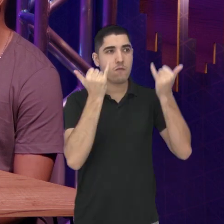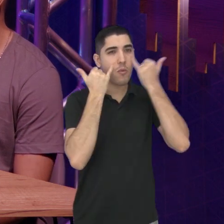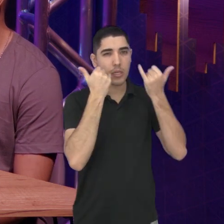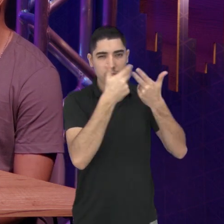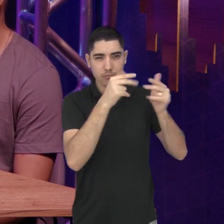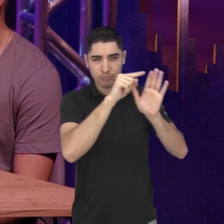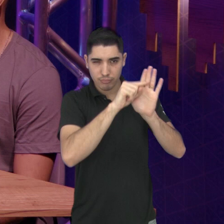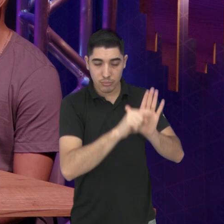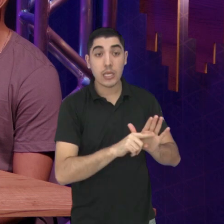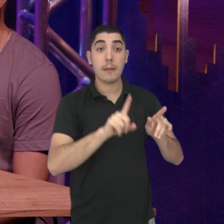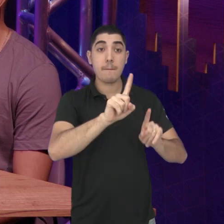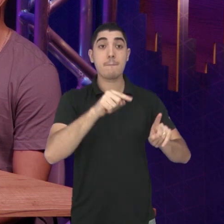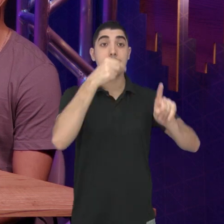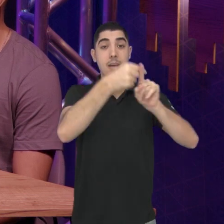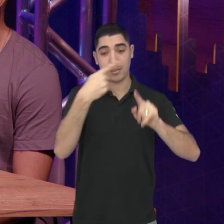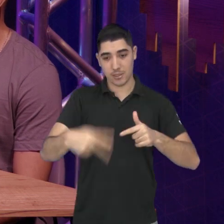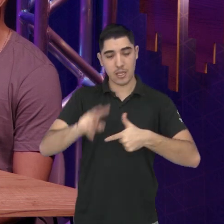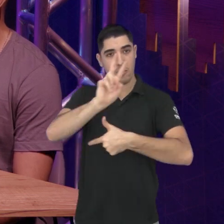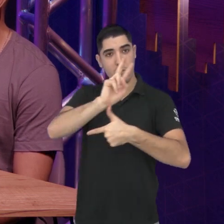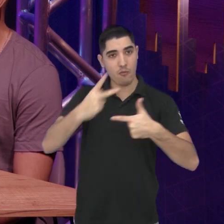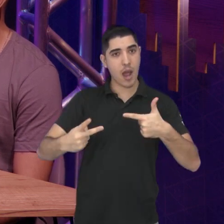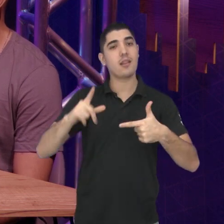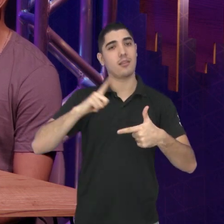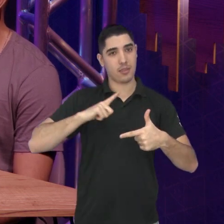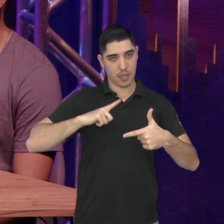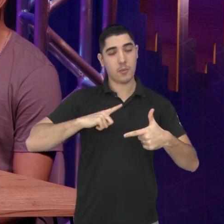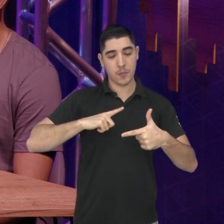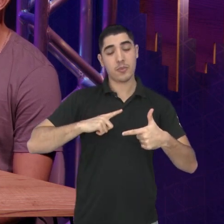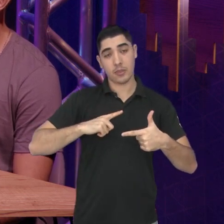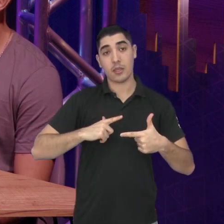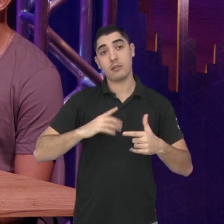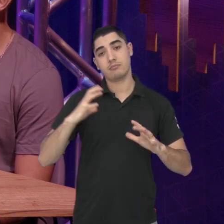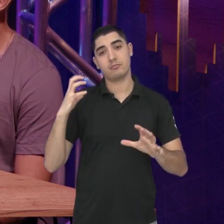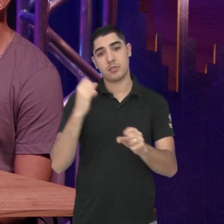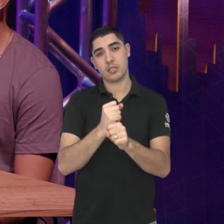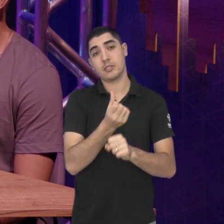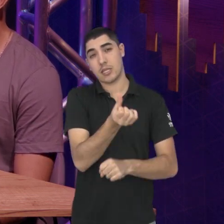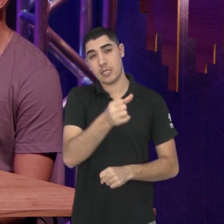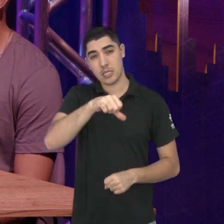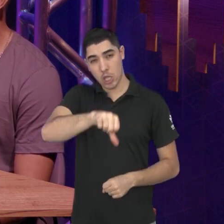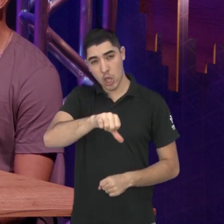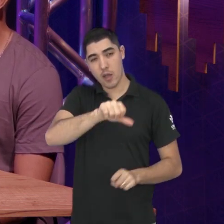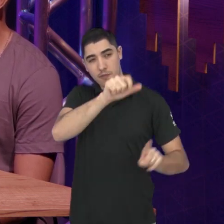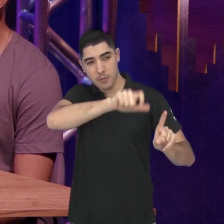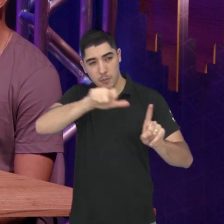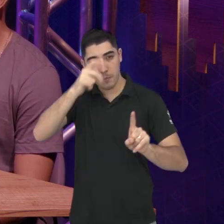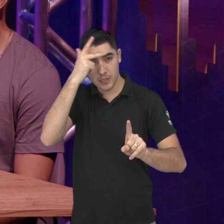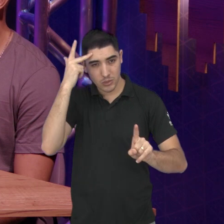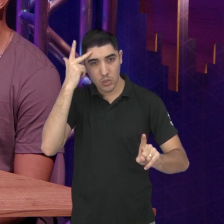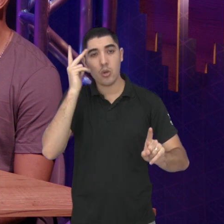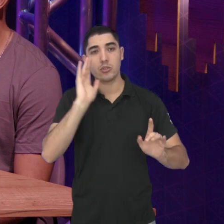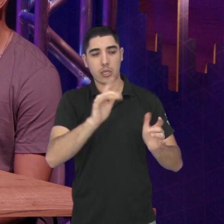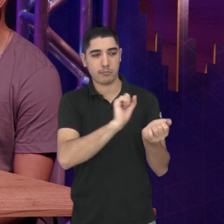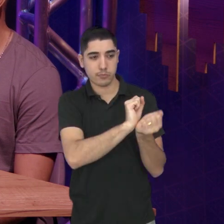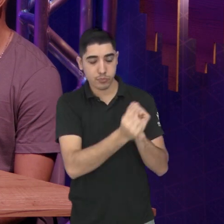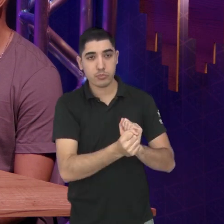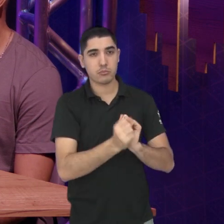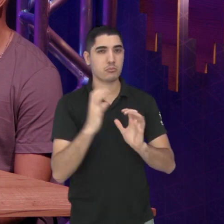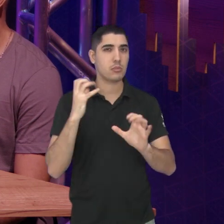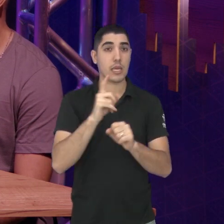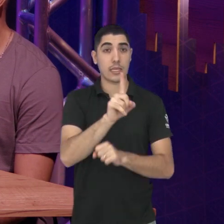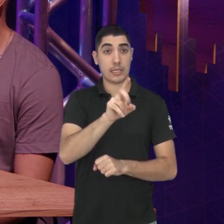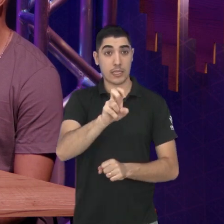do Vale e região Bragantina também, que 69 vítimas, né, de trabalho escravo foram resgatadas nos